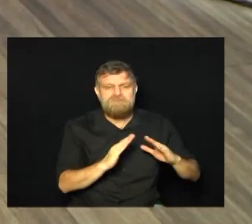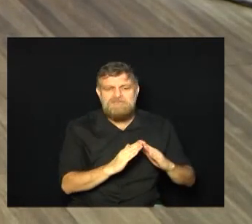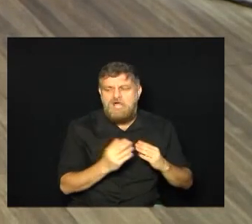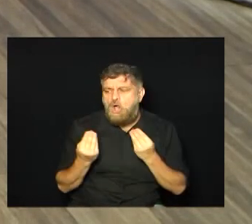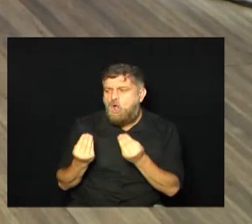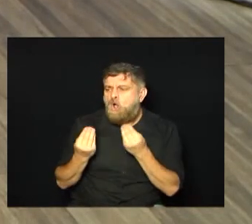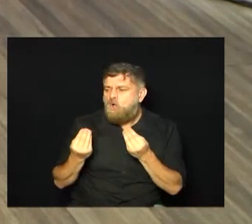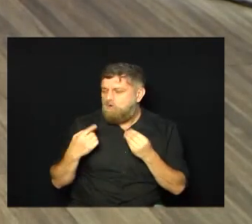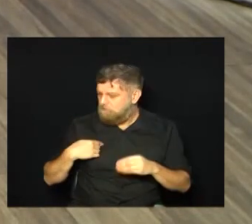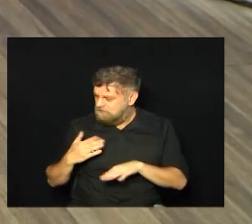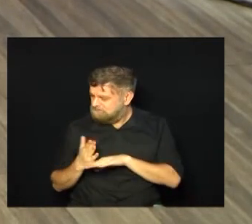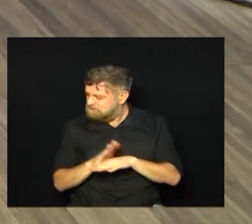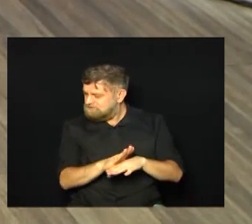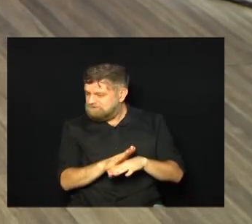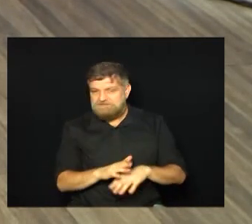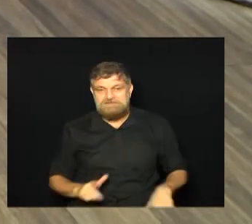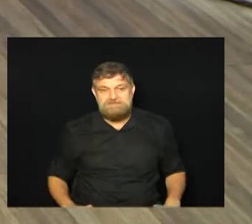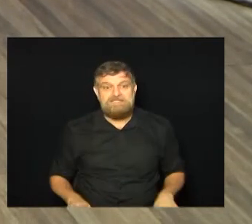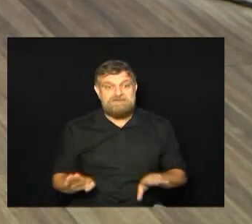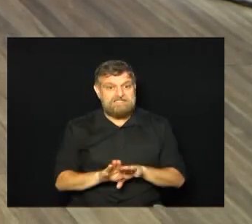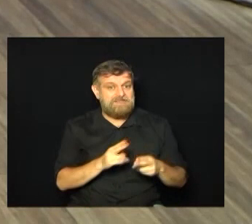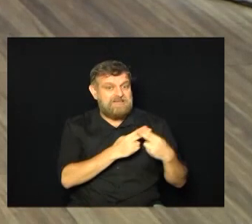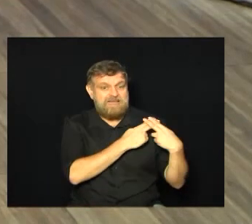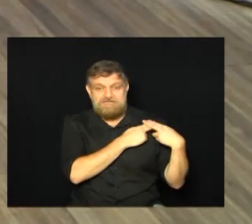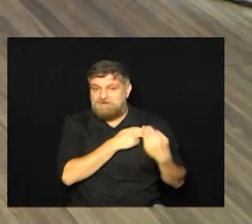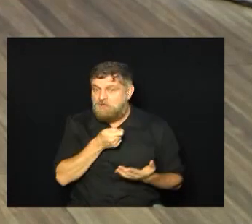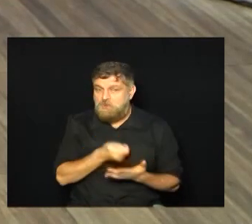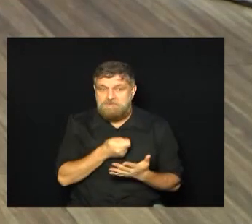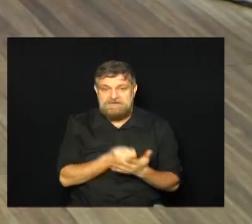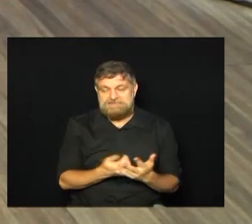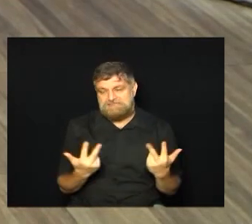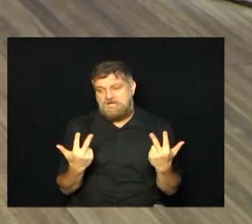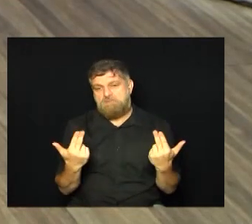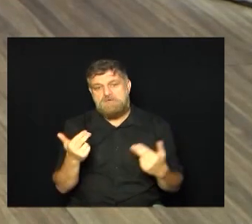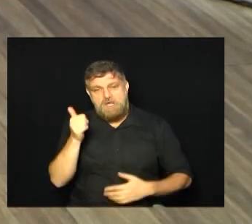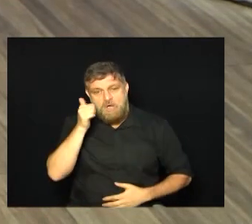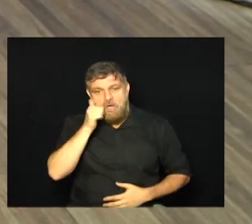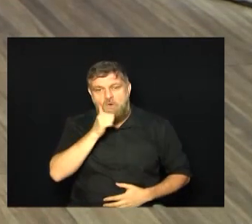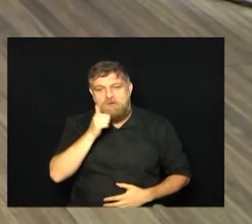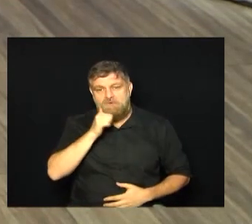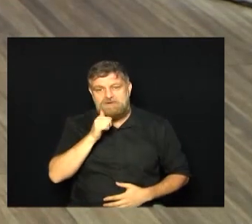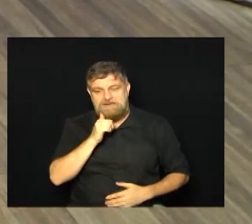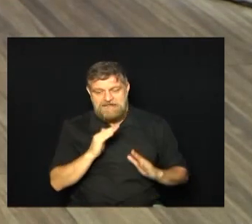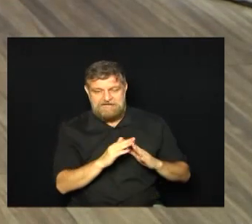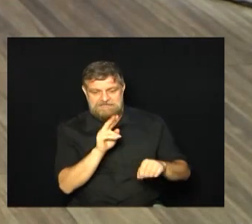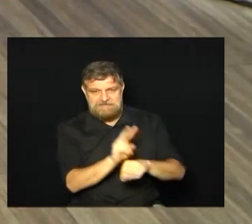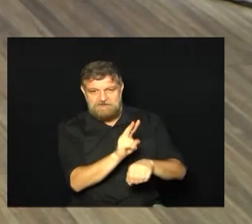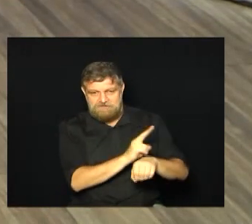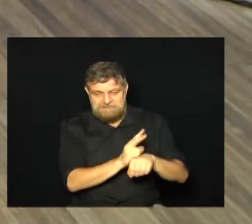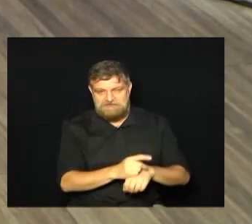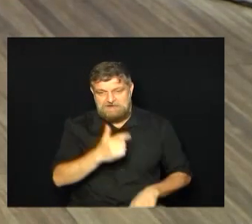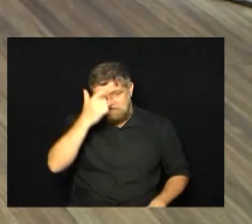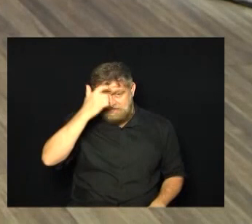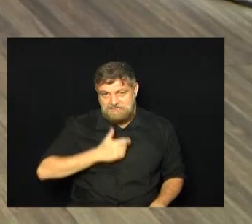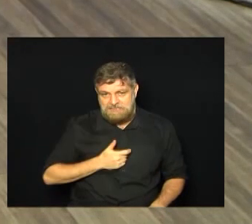você ajuda, né? Você não tem que ajudar, você tem a mesma obrigação que a sua parceira dos serviços domésticos. Então, por isso que eu usei até